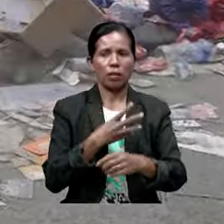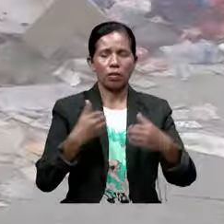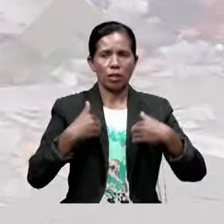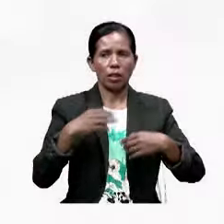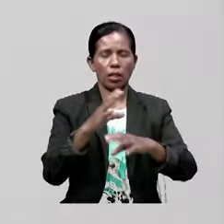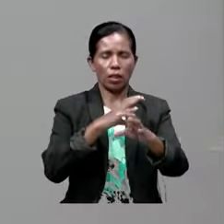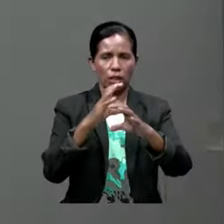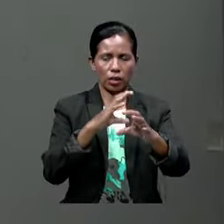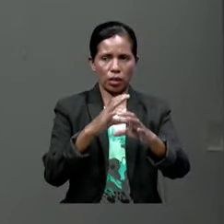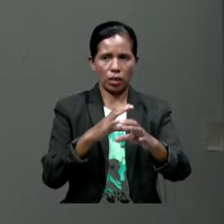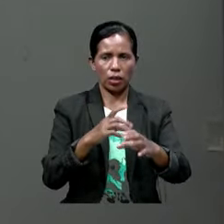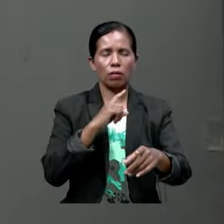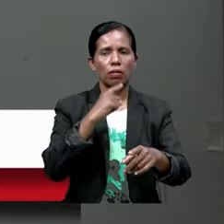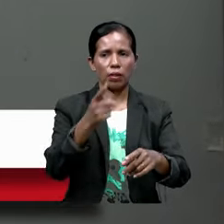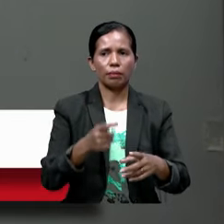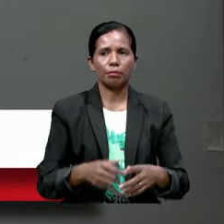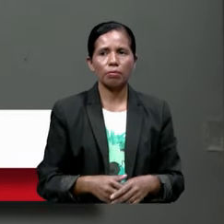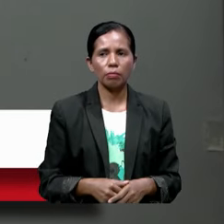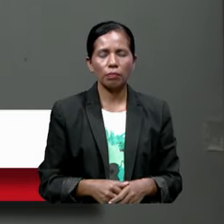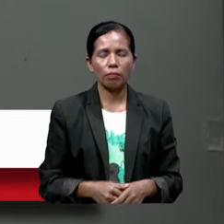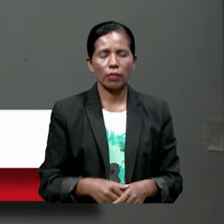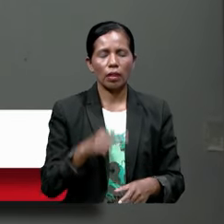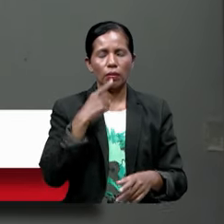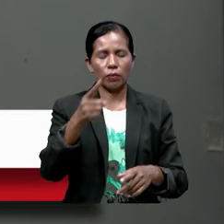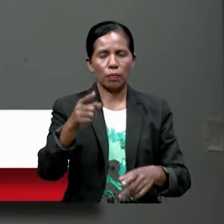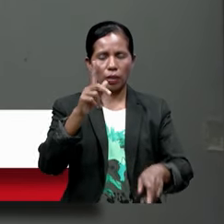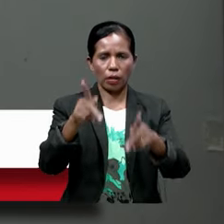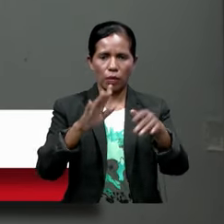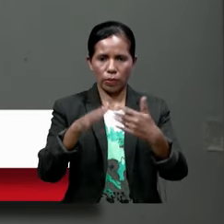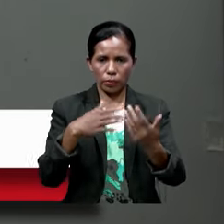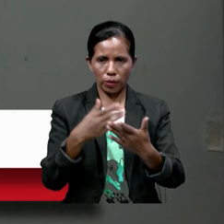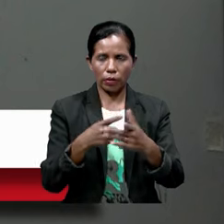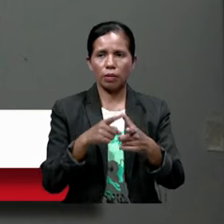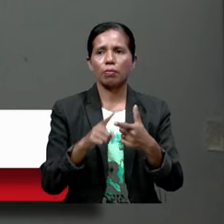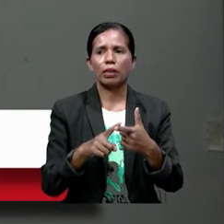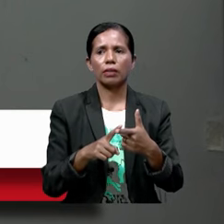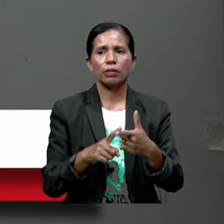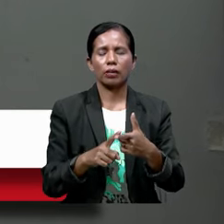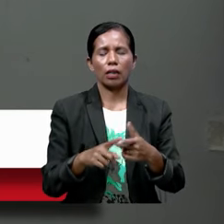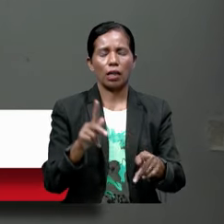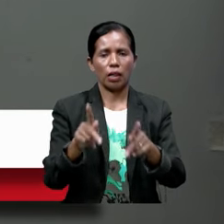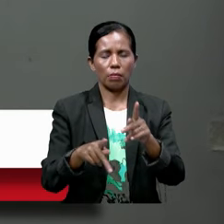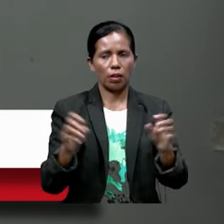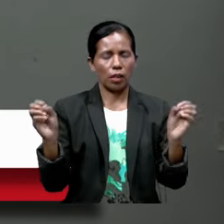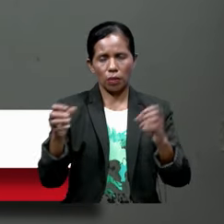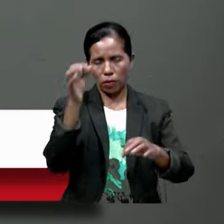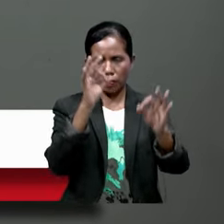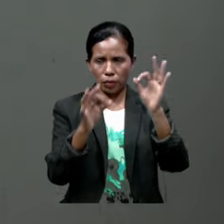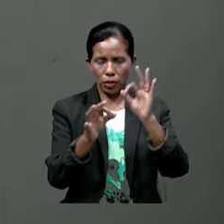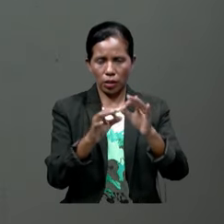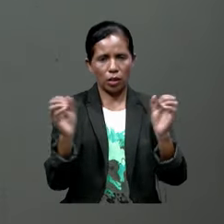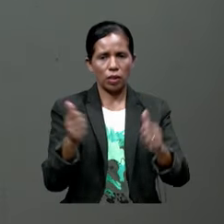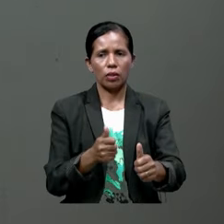para tal anúncio aviso tá aviso para comunidade ser nem mas a comunidade lá que fiar o lá halo